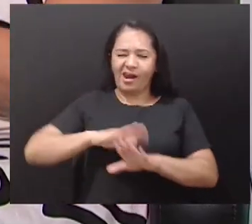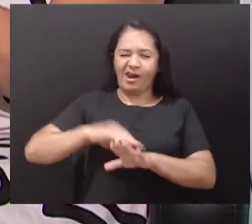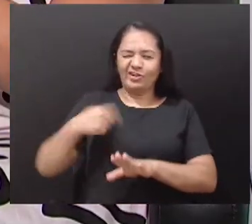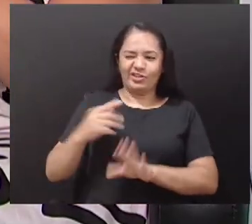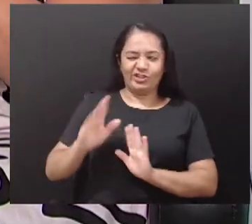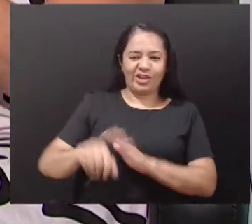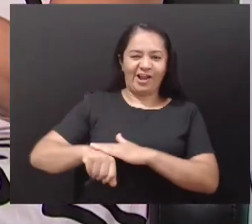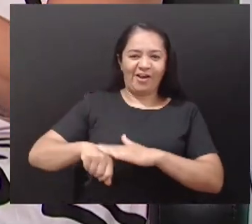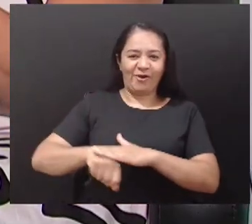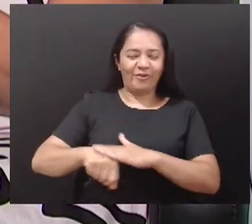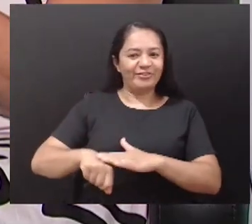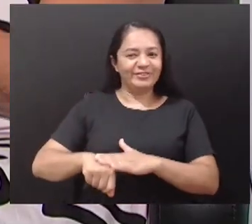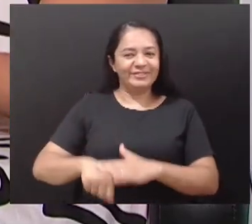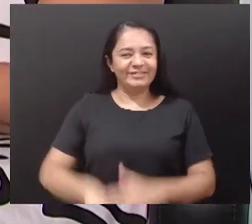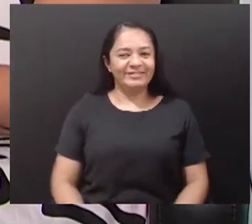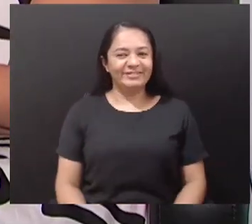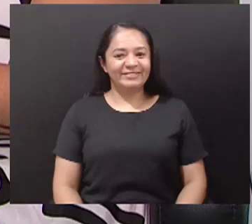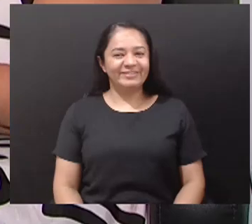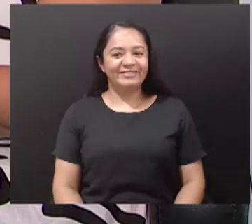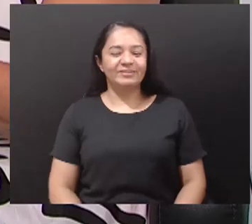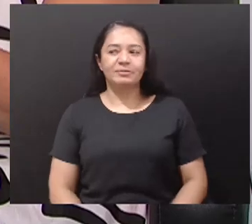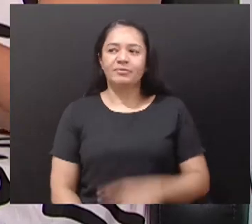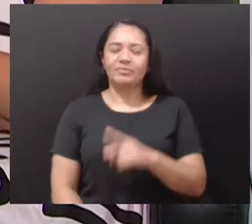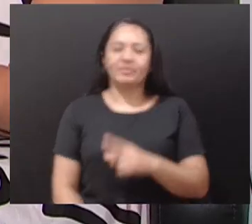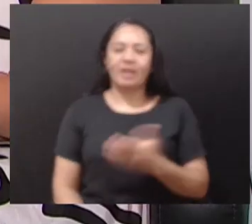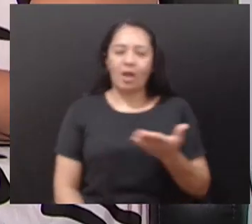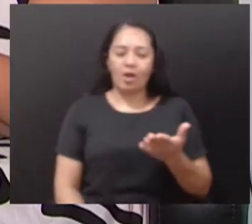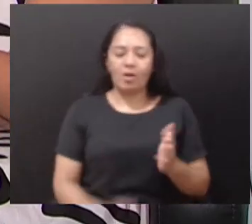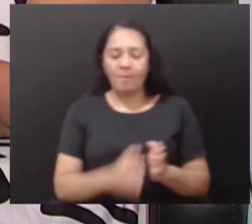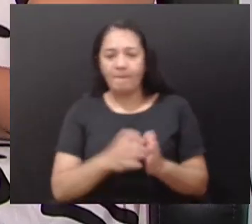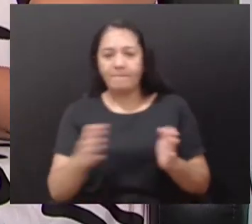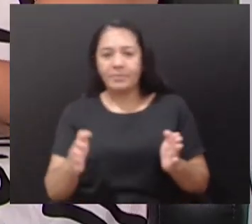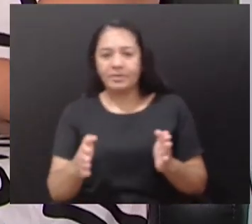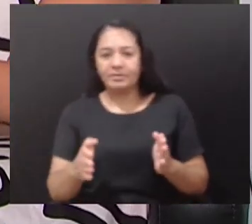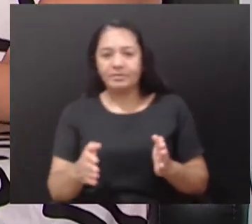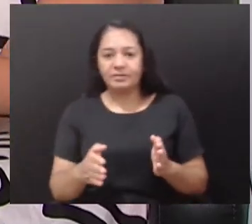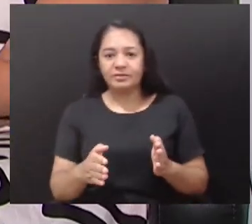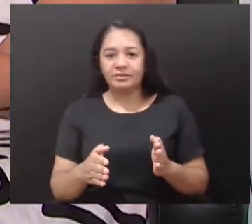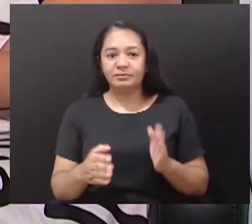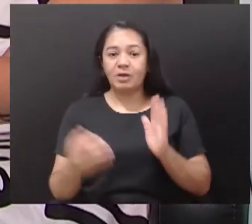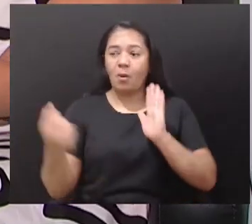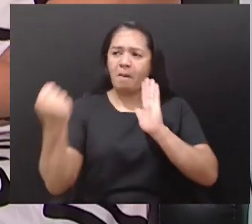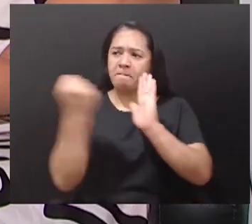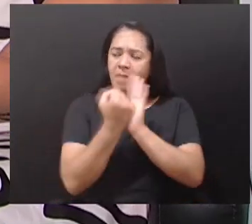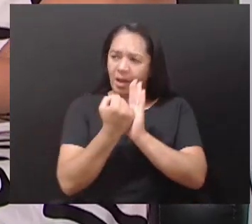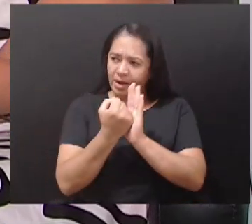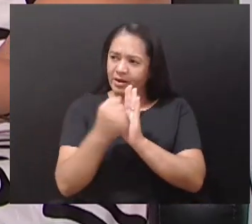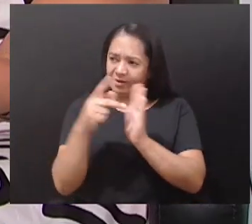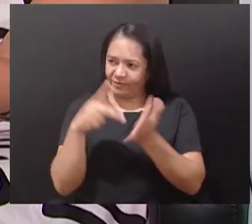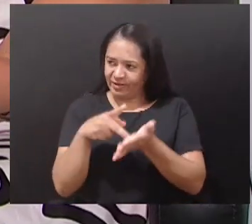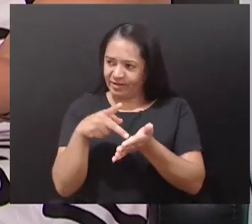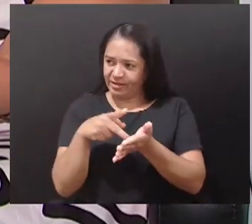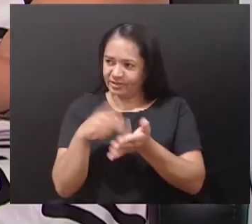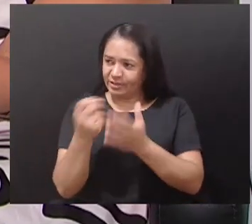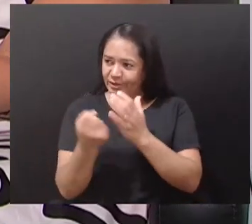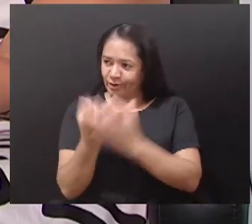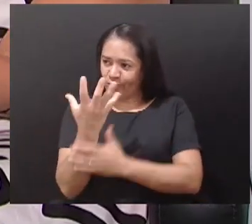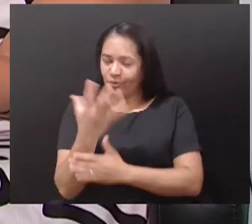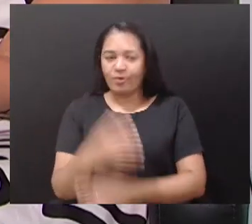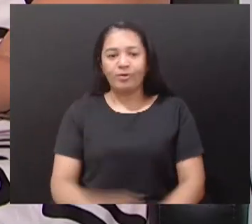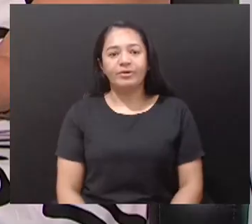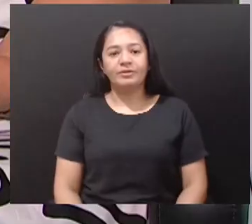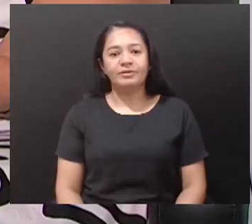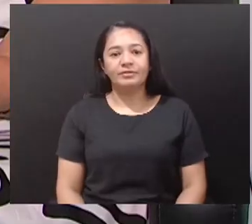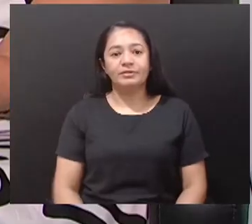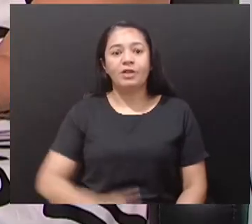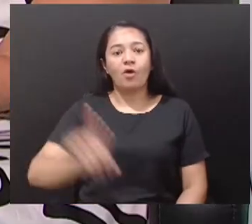gente, que você se tornou, naquela ocasião, embaixador de uma marca. Como que foi isso? Sim, eu fui até o Rio de Janeiro